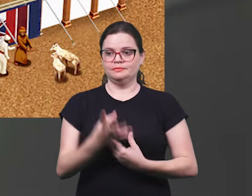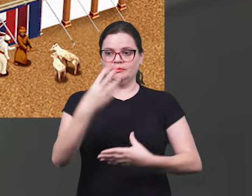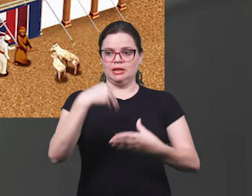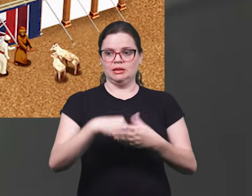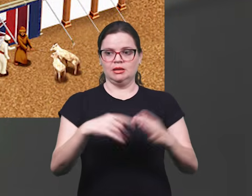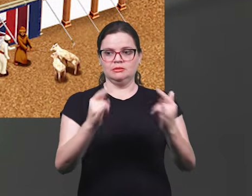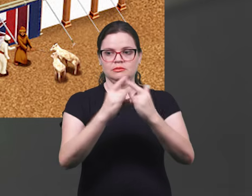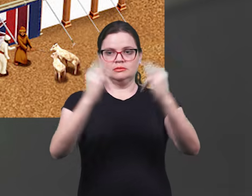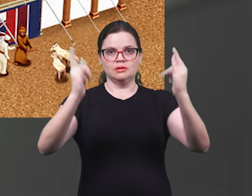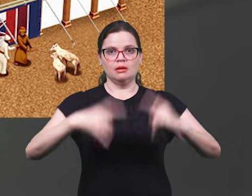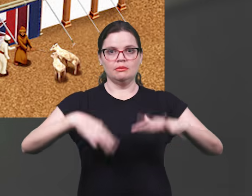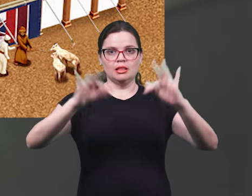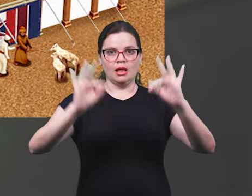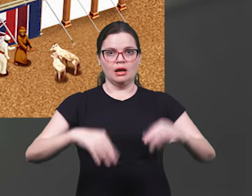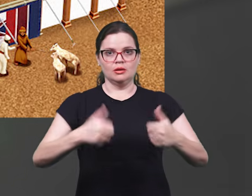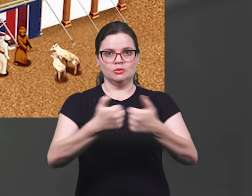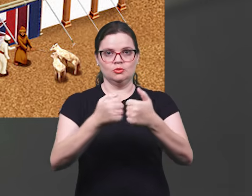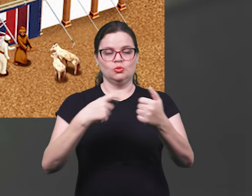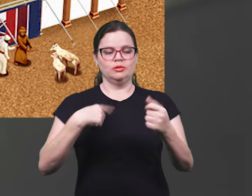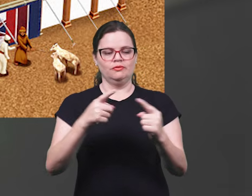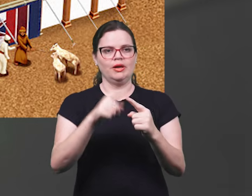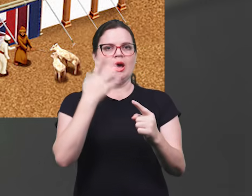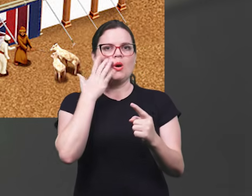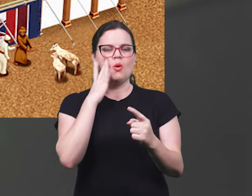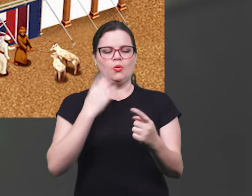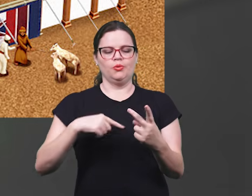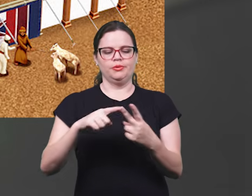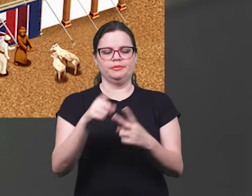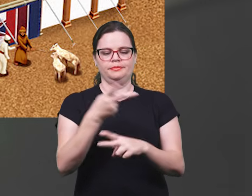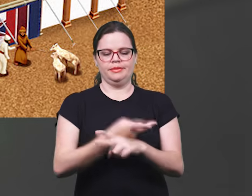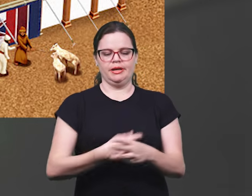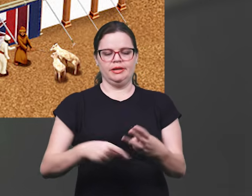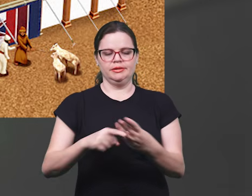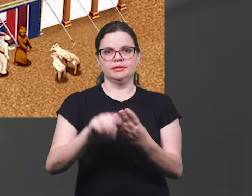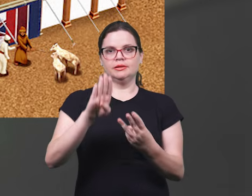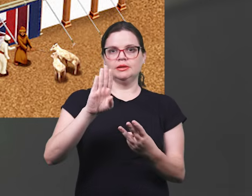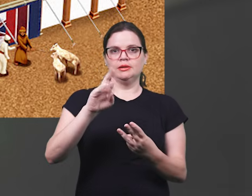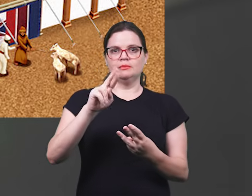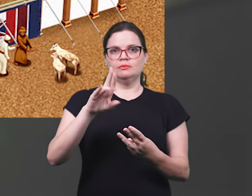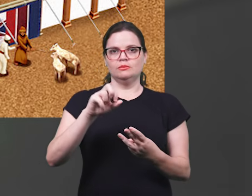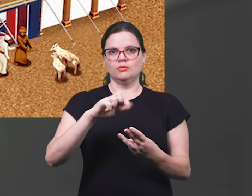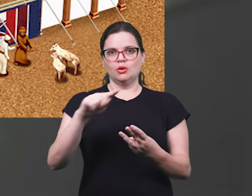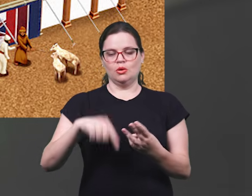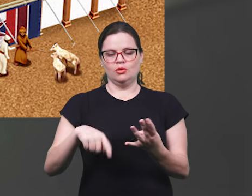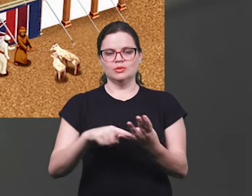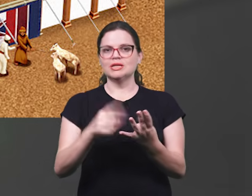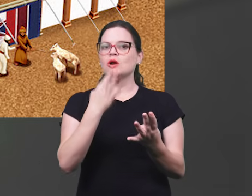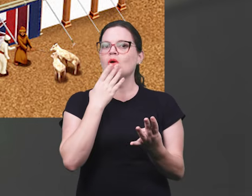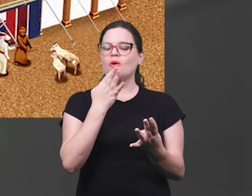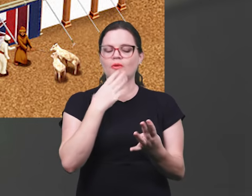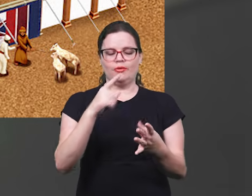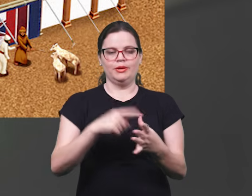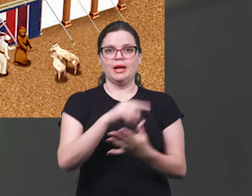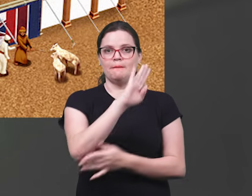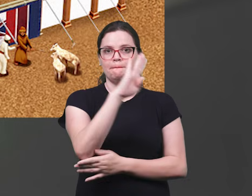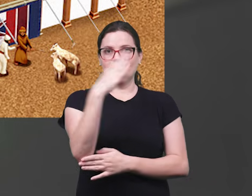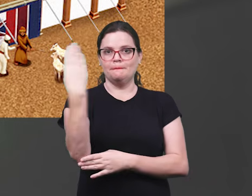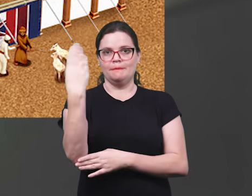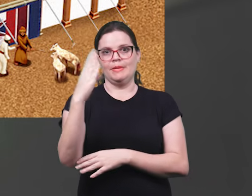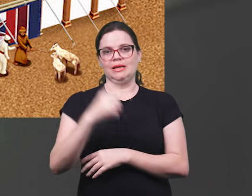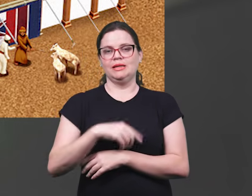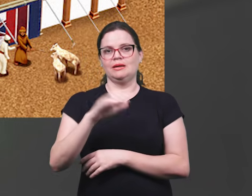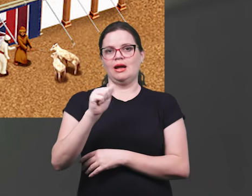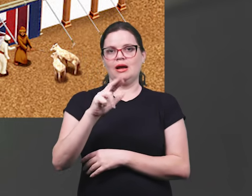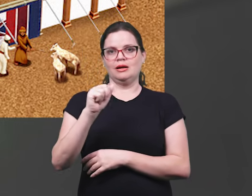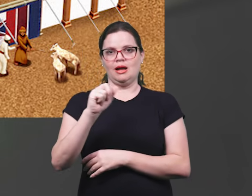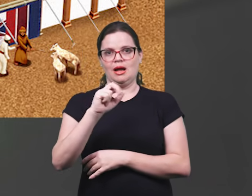tabernáculo. O ouro, a prata, o bronze, os tecidos, As cores, né? a madeira de